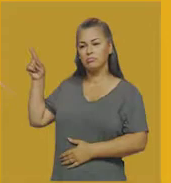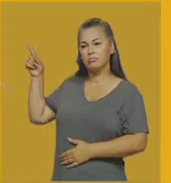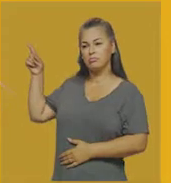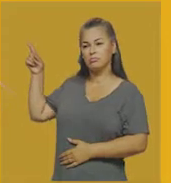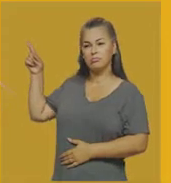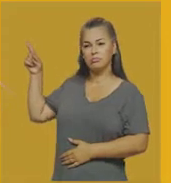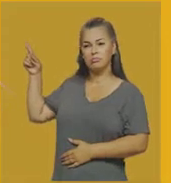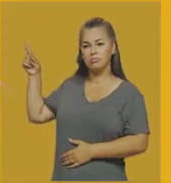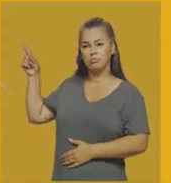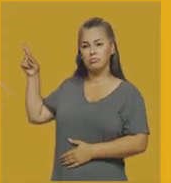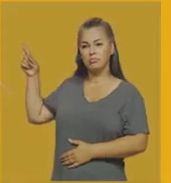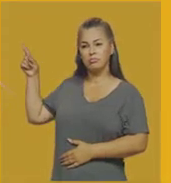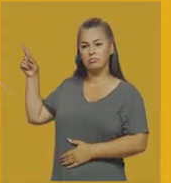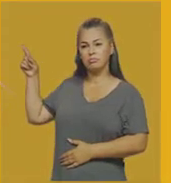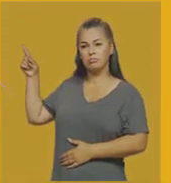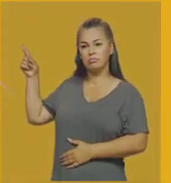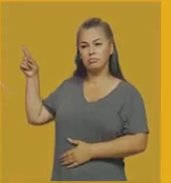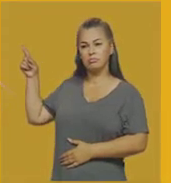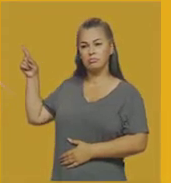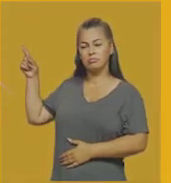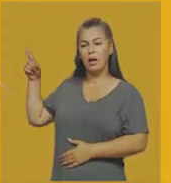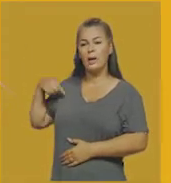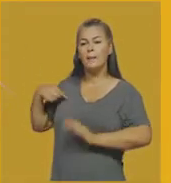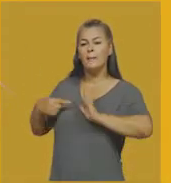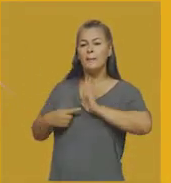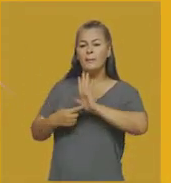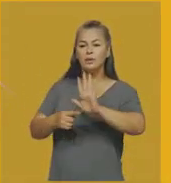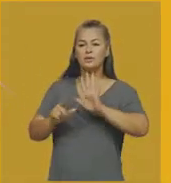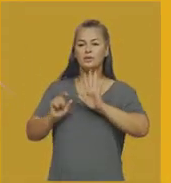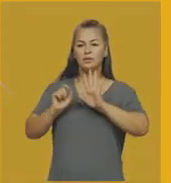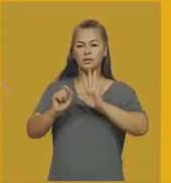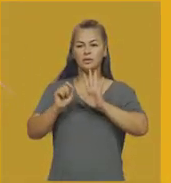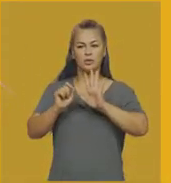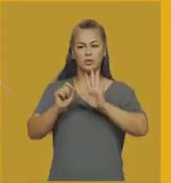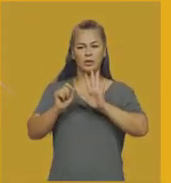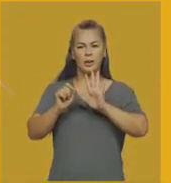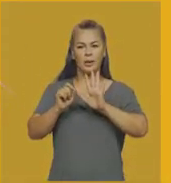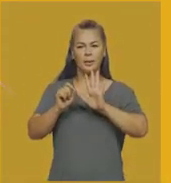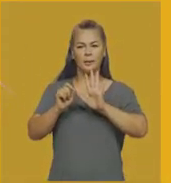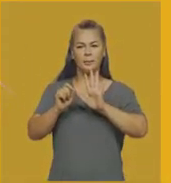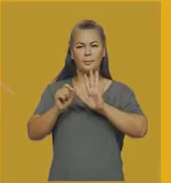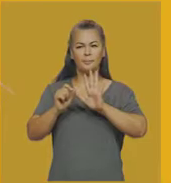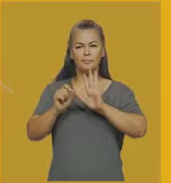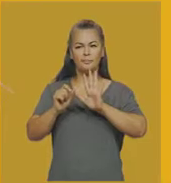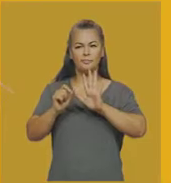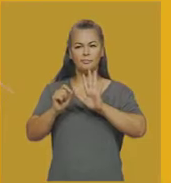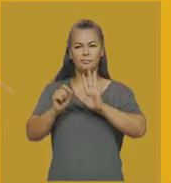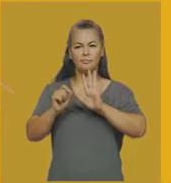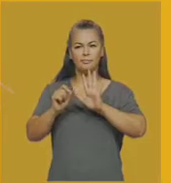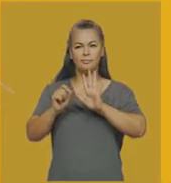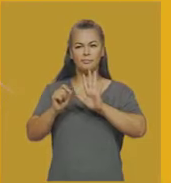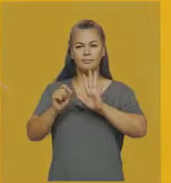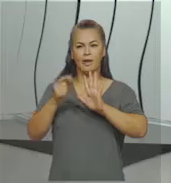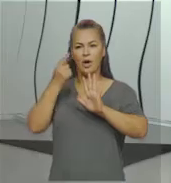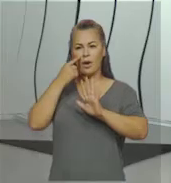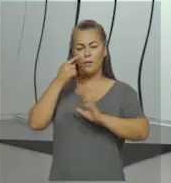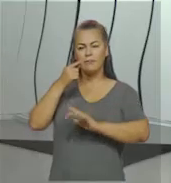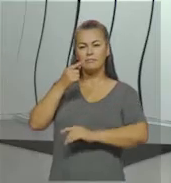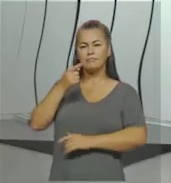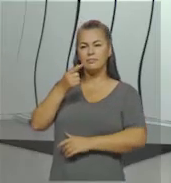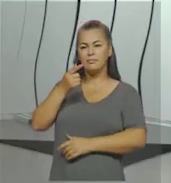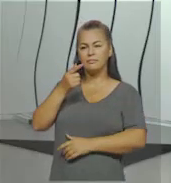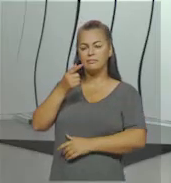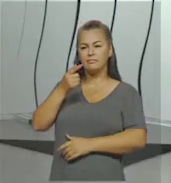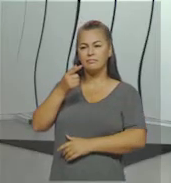olha, uma sinapse mostrando aqui, olha, esse botão pré-sináptico, liberando essas bolinhas aqui, ó, que são